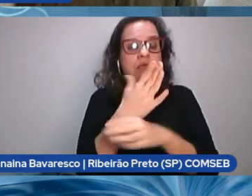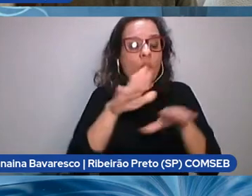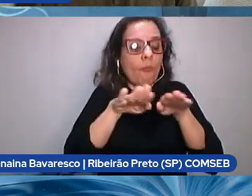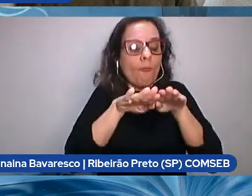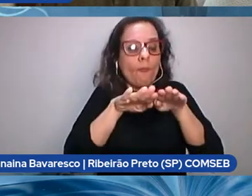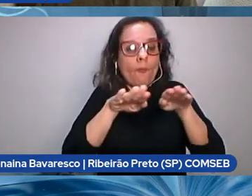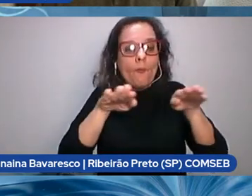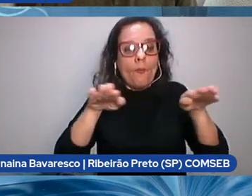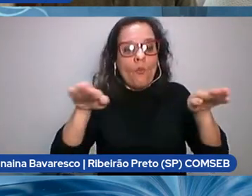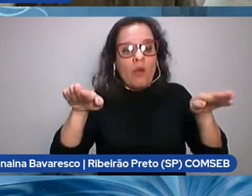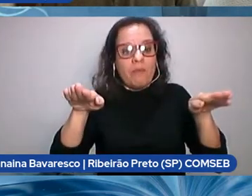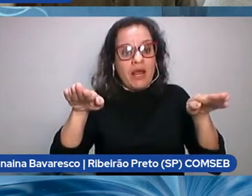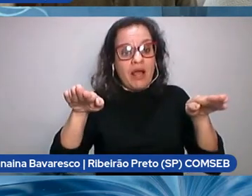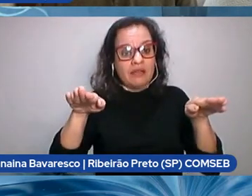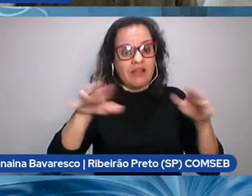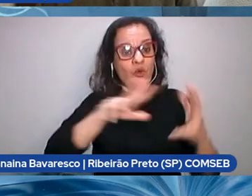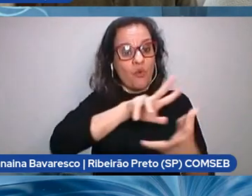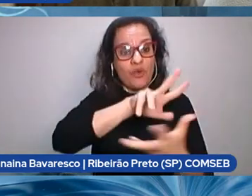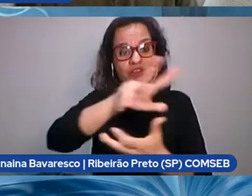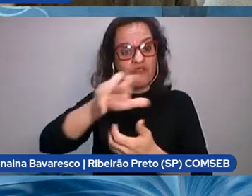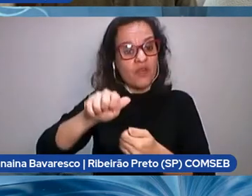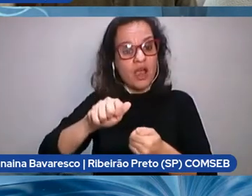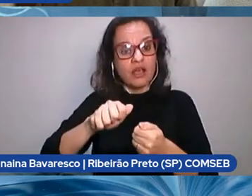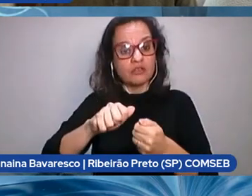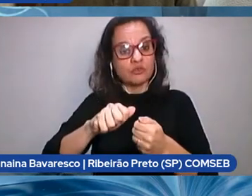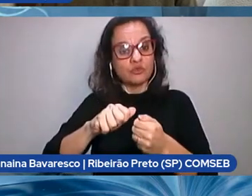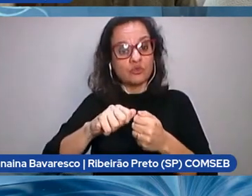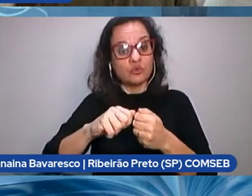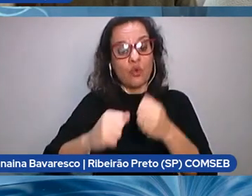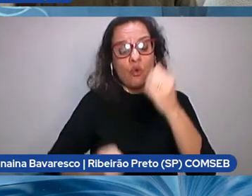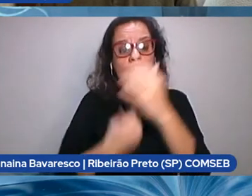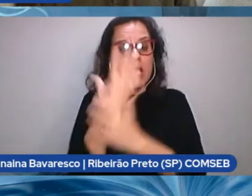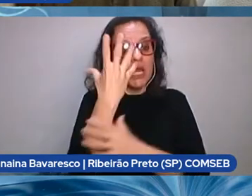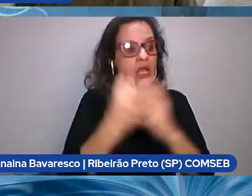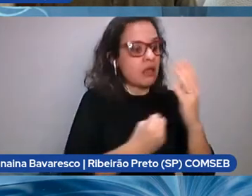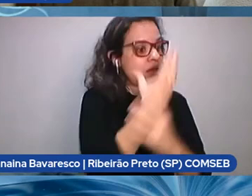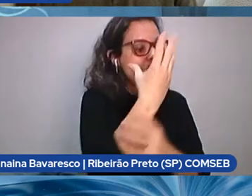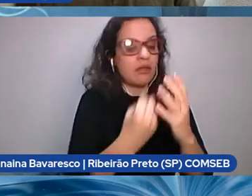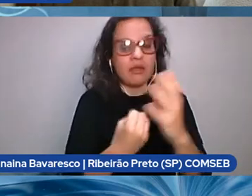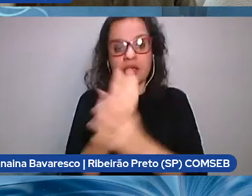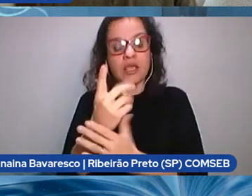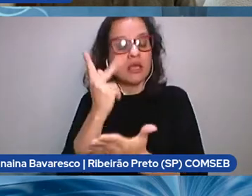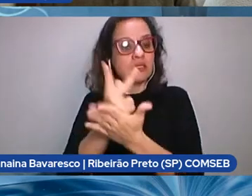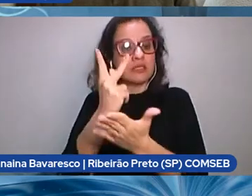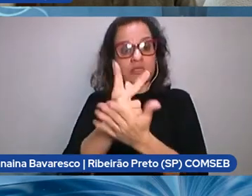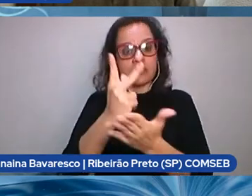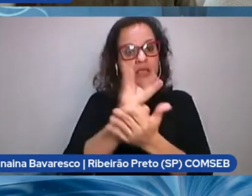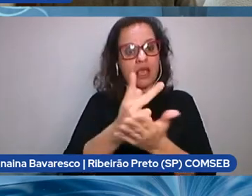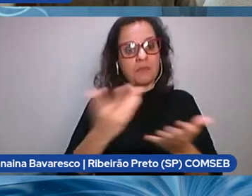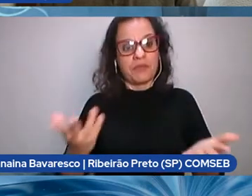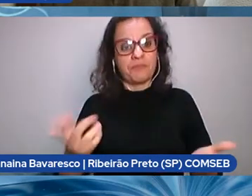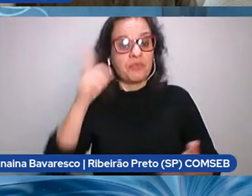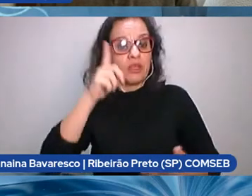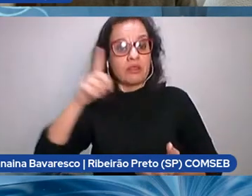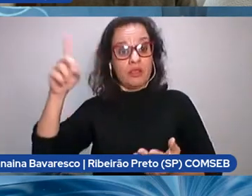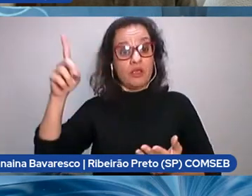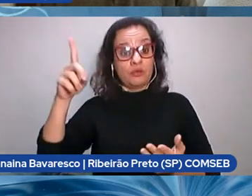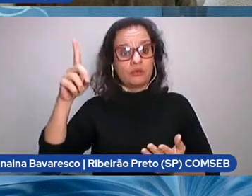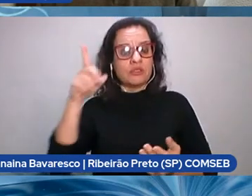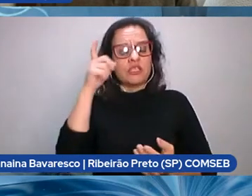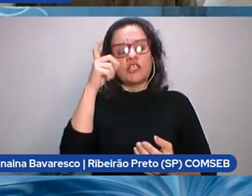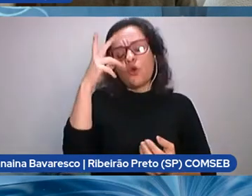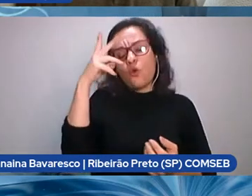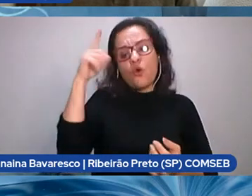criação dinâmica. Deus continua criando, ele cria sempre. Então, isso é difícil para a